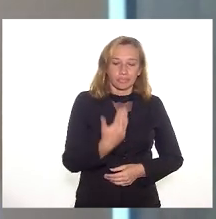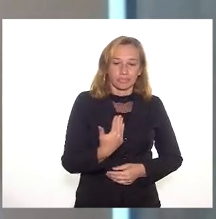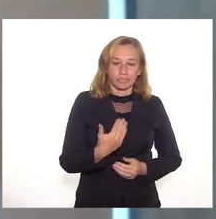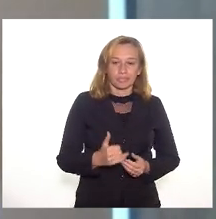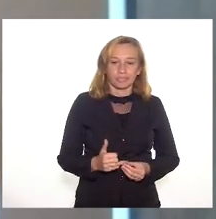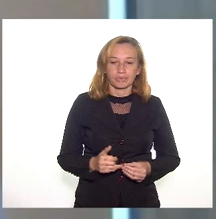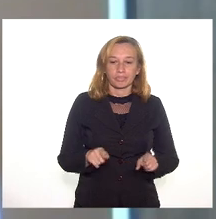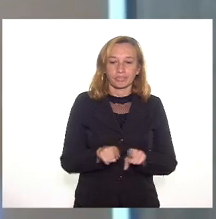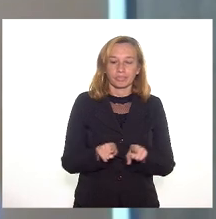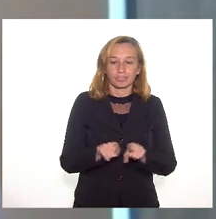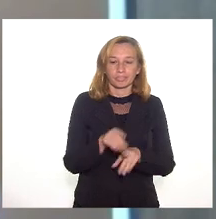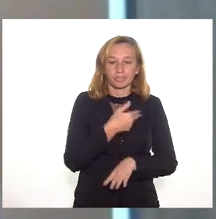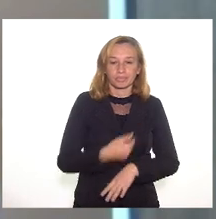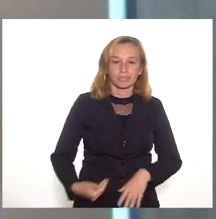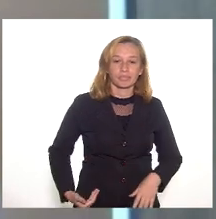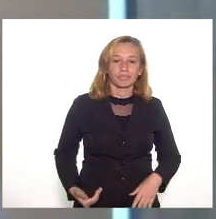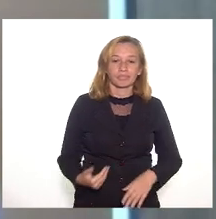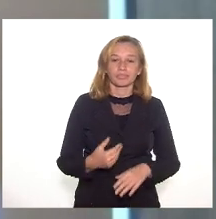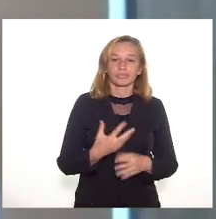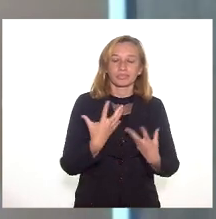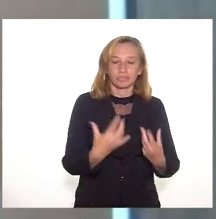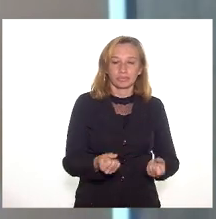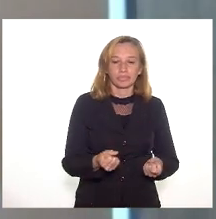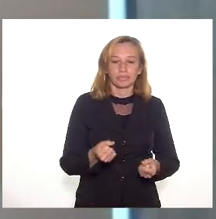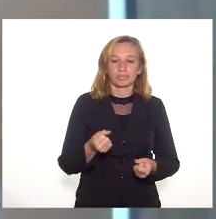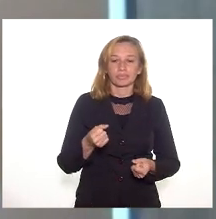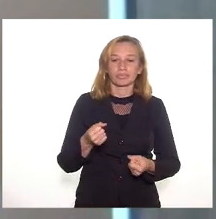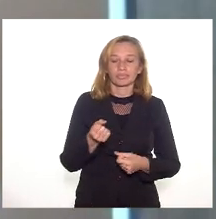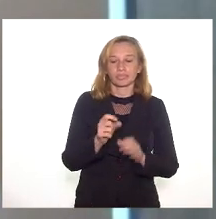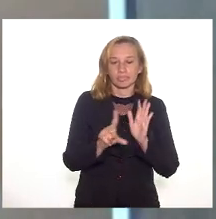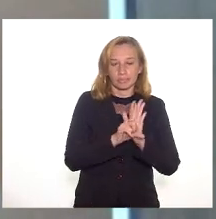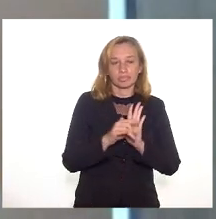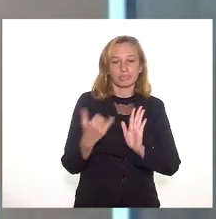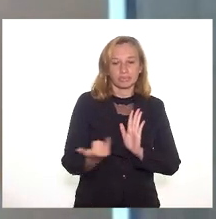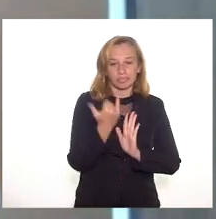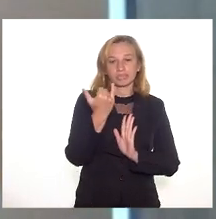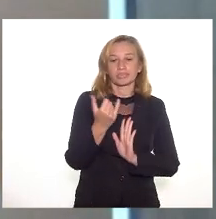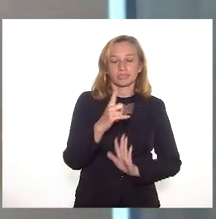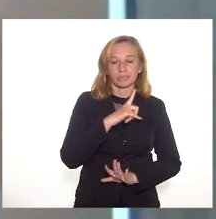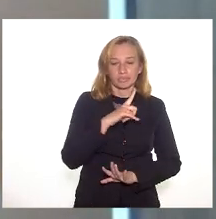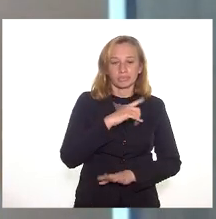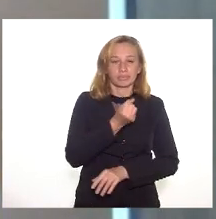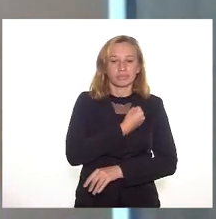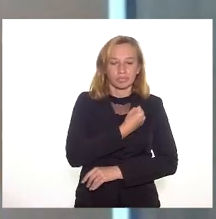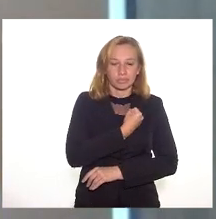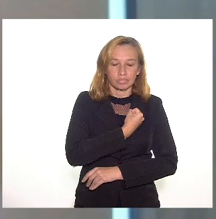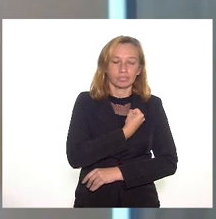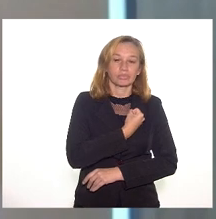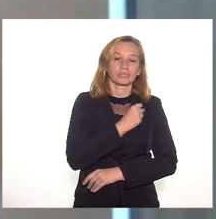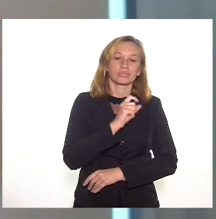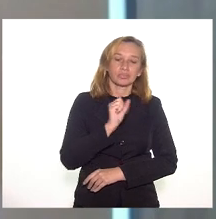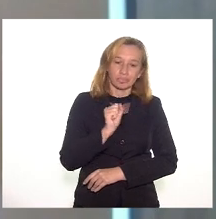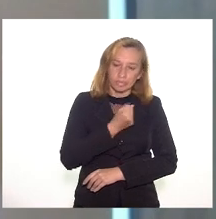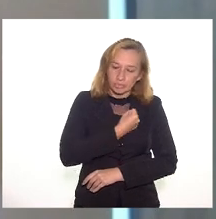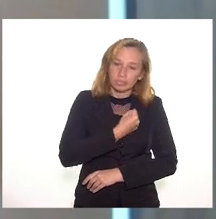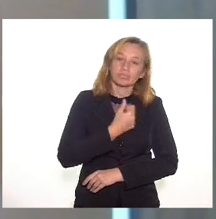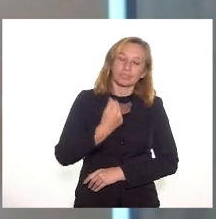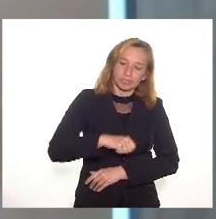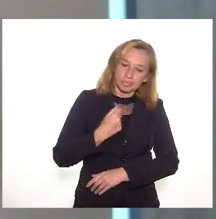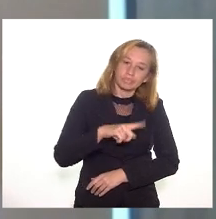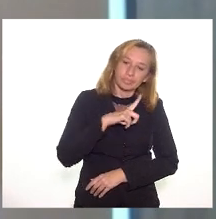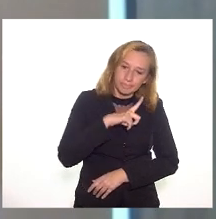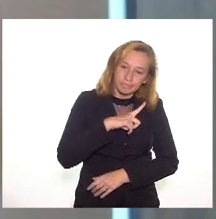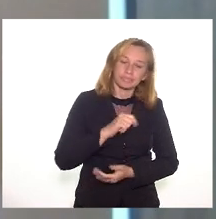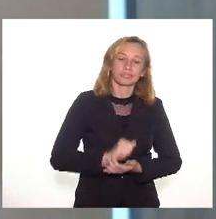também ao governador que sancione essa lei importante para que a gente tenha dados. Os dados precisam existir. A gente